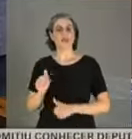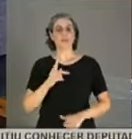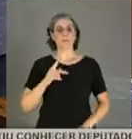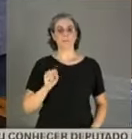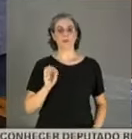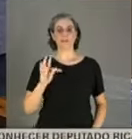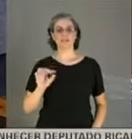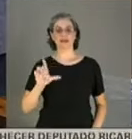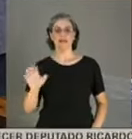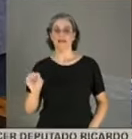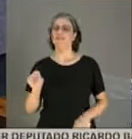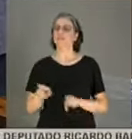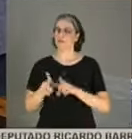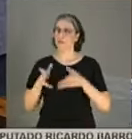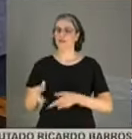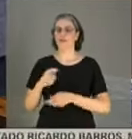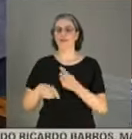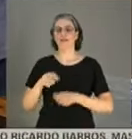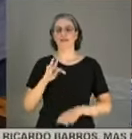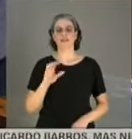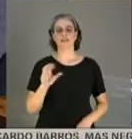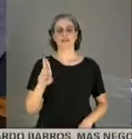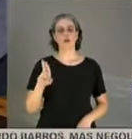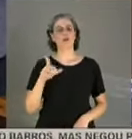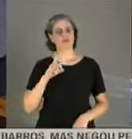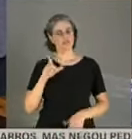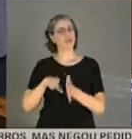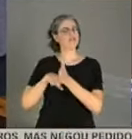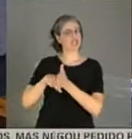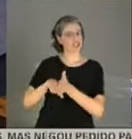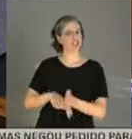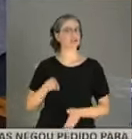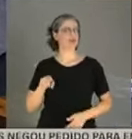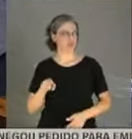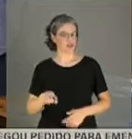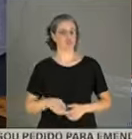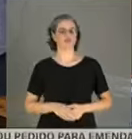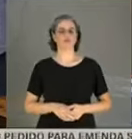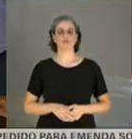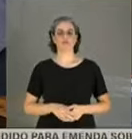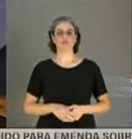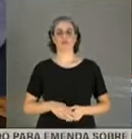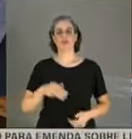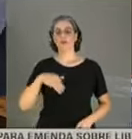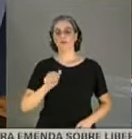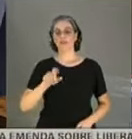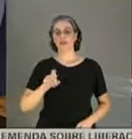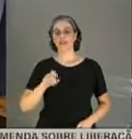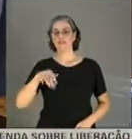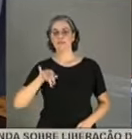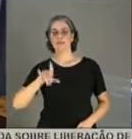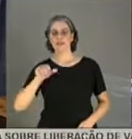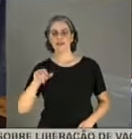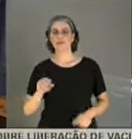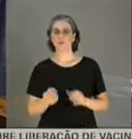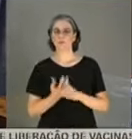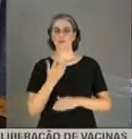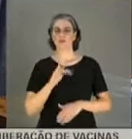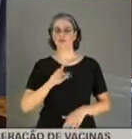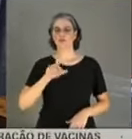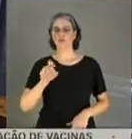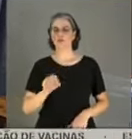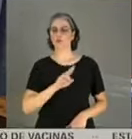também nessa negociação. O Tribunal de Contas da União tem investigado a situação. O doutor Maximiano montou uma gestora de fundos